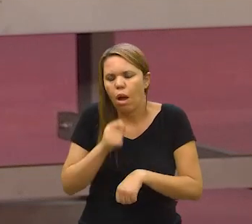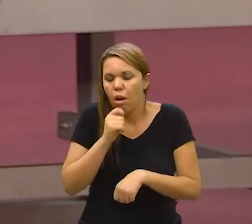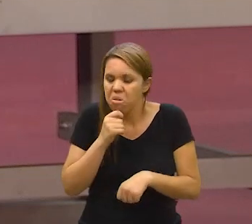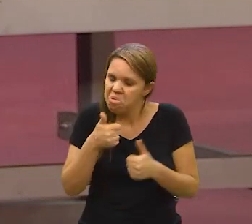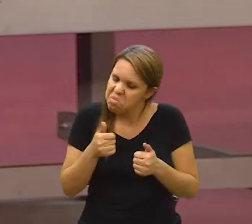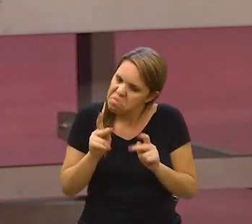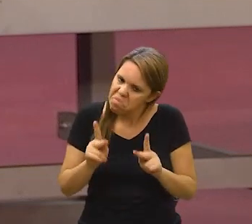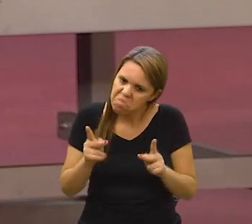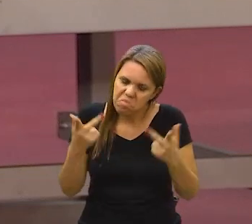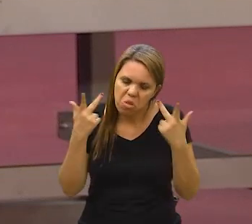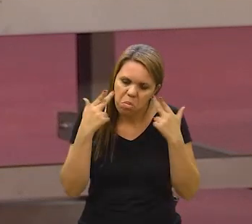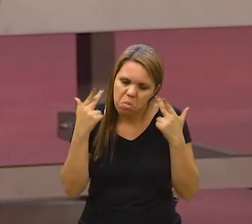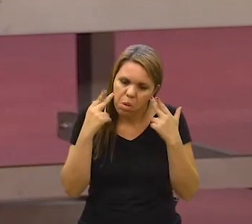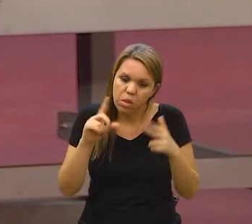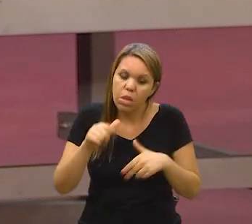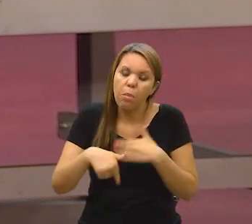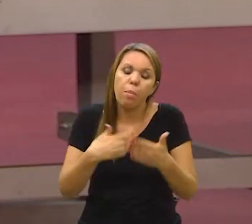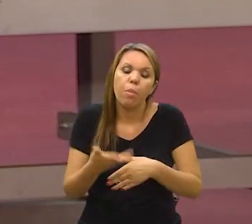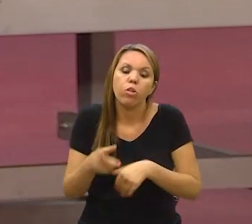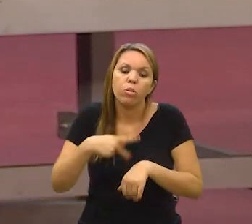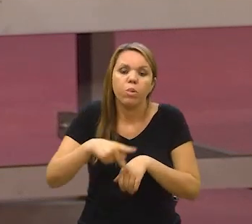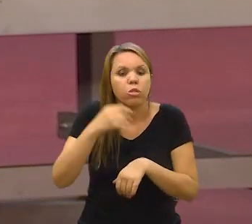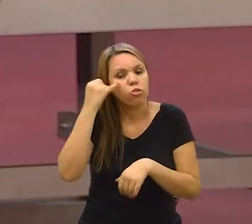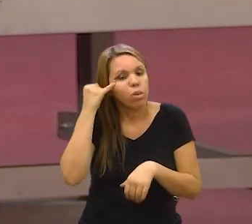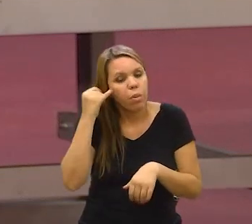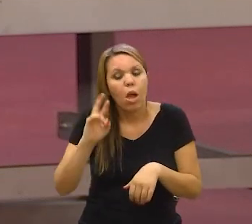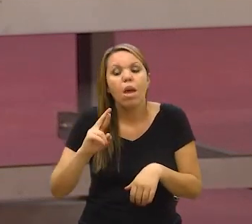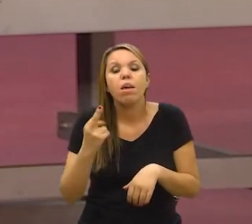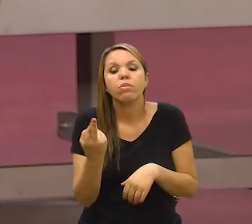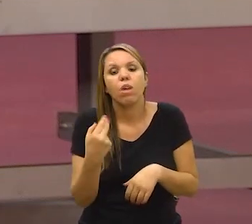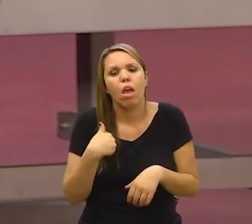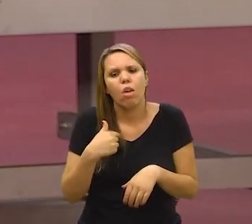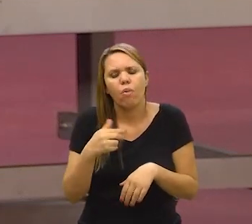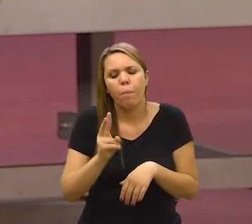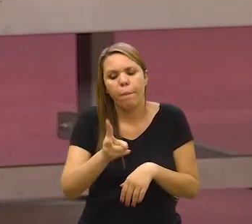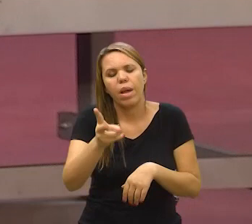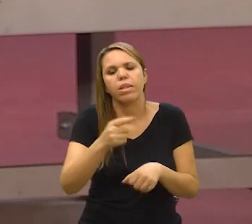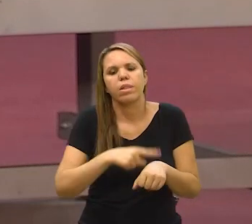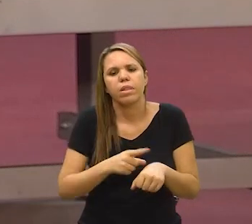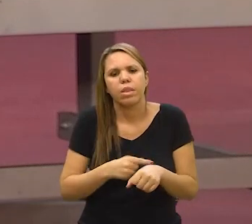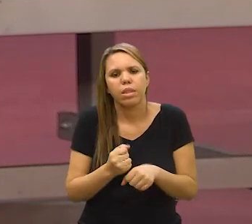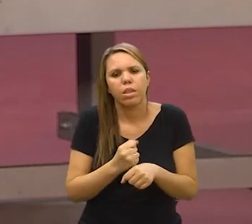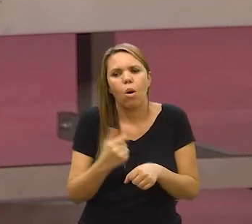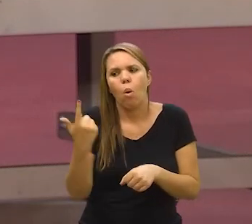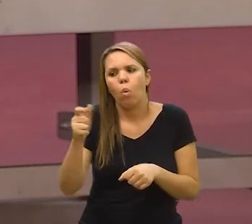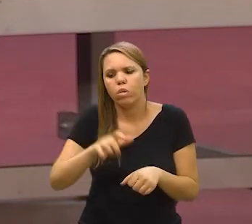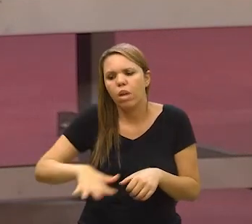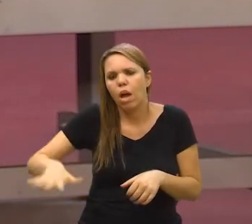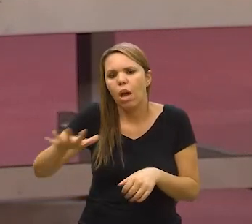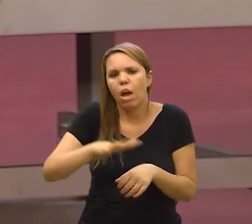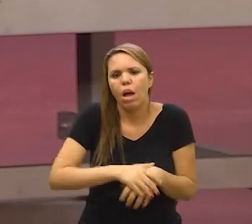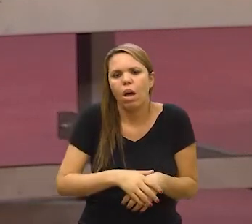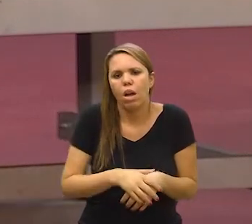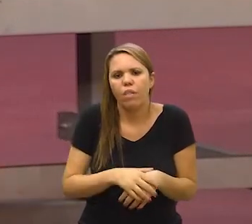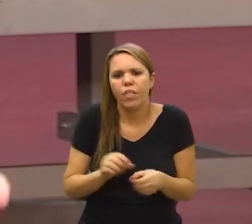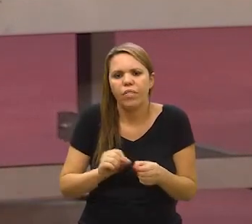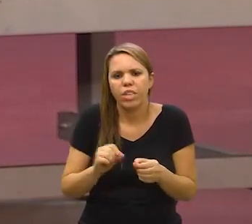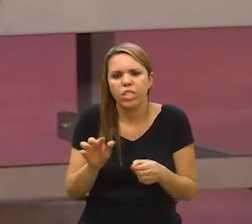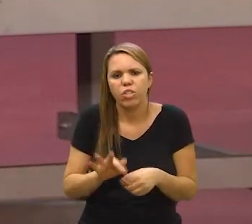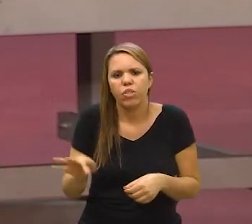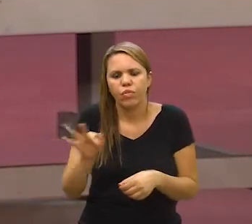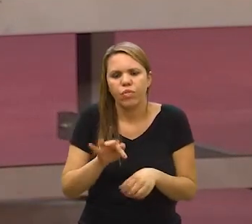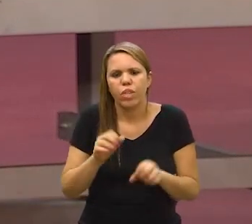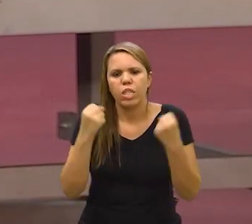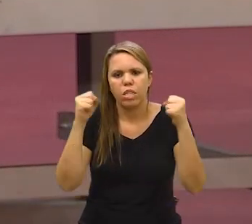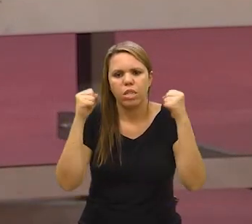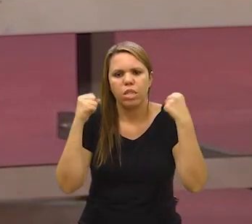tá tudo bacana. Vamos ver depois de Tóquio aí, dependendo do resultado, quem sabe eu não estendo mais um pouco ou vou para outra área, talvez vá fazer uma faculdade de